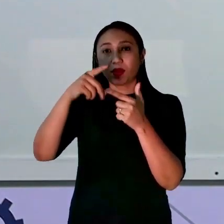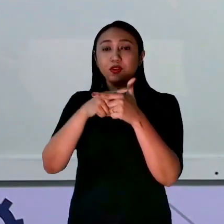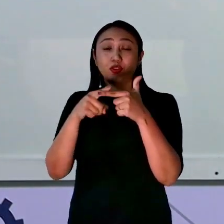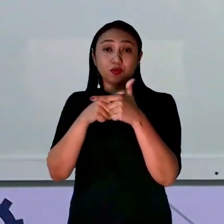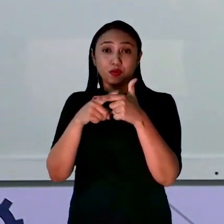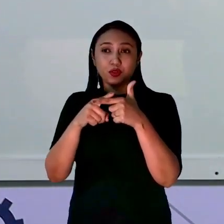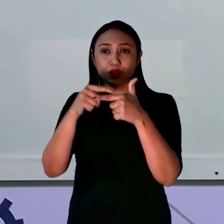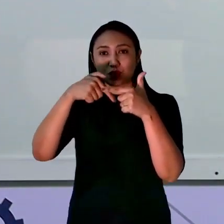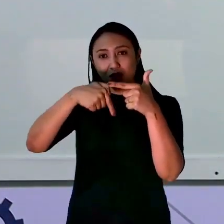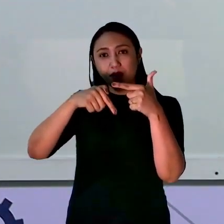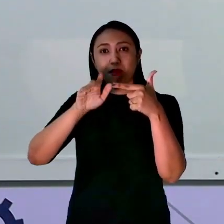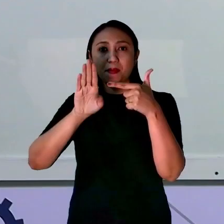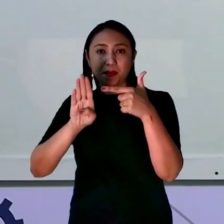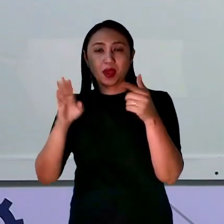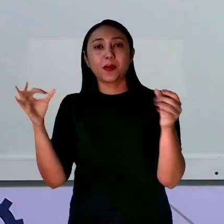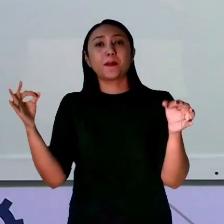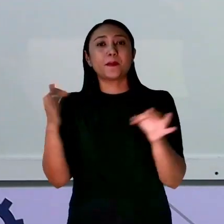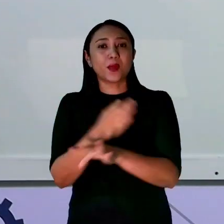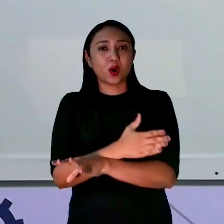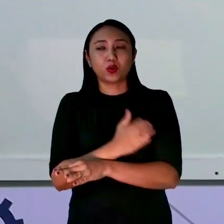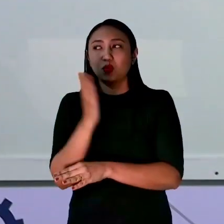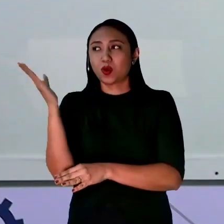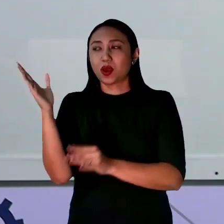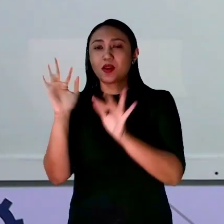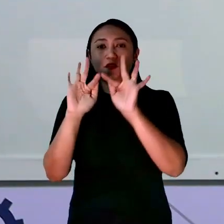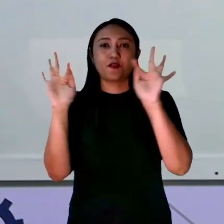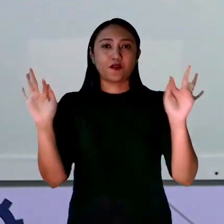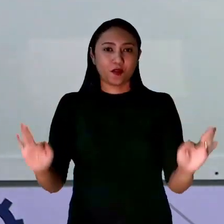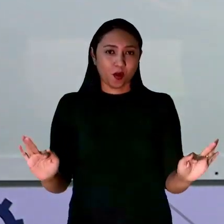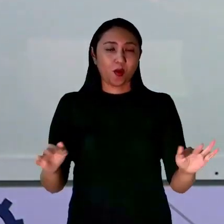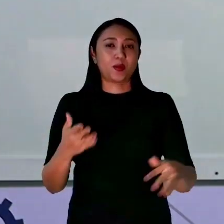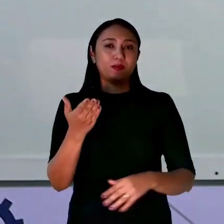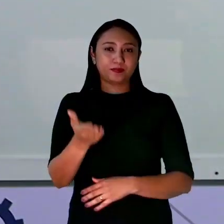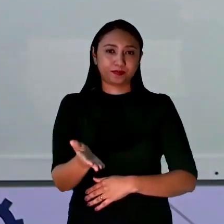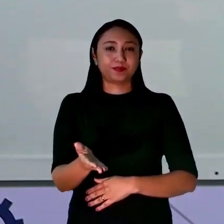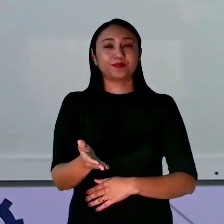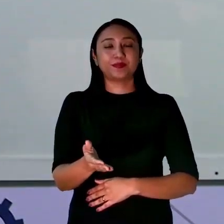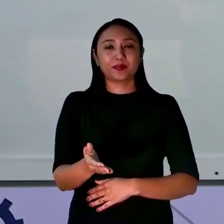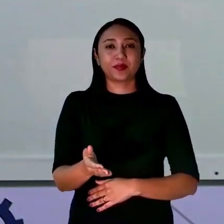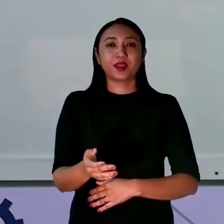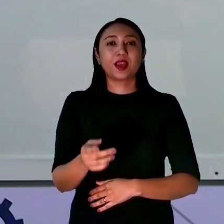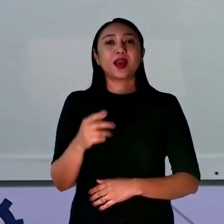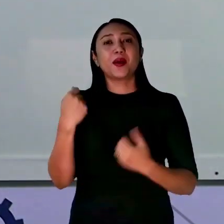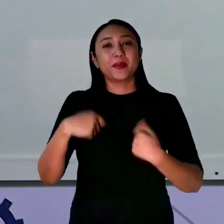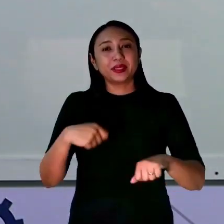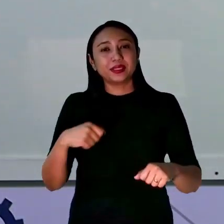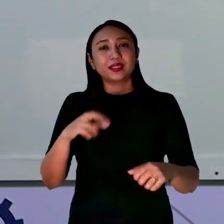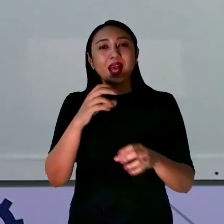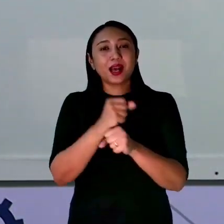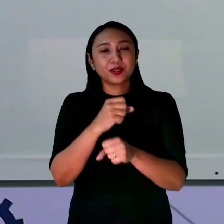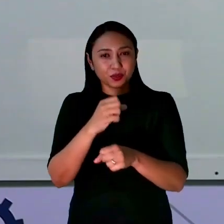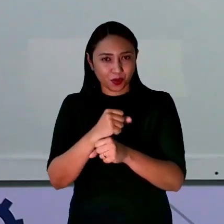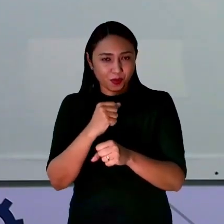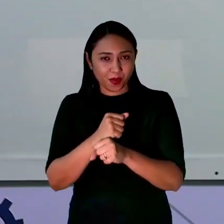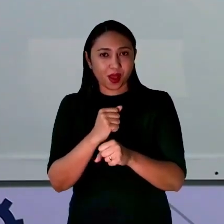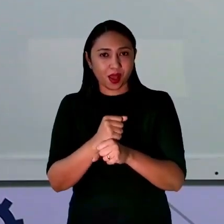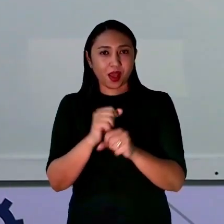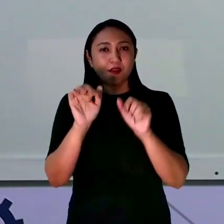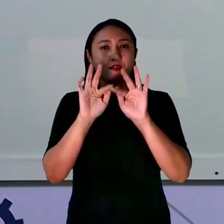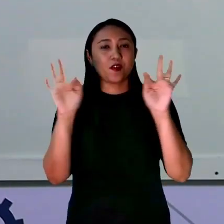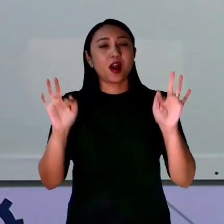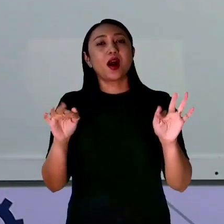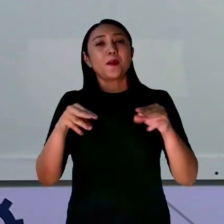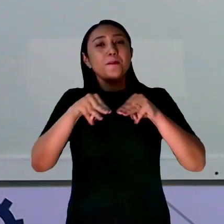QB. Tá? Então, você fica aqui a dica para vocês do que vocês devem fazer em relação à